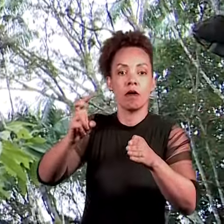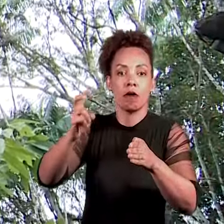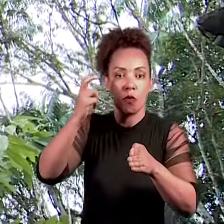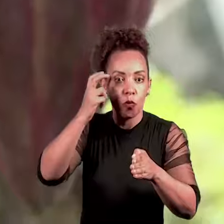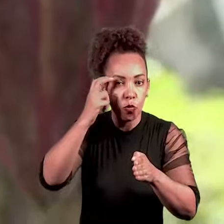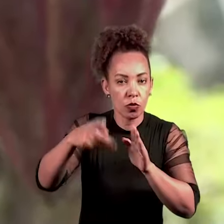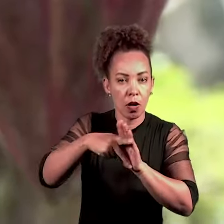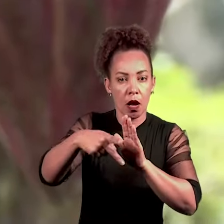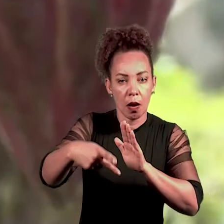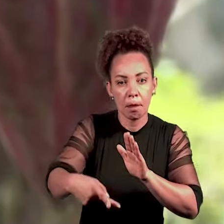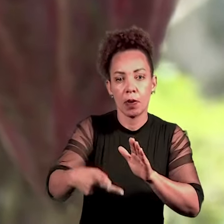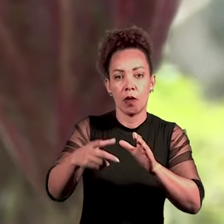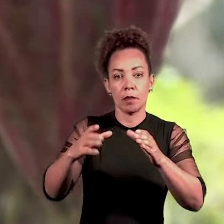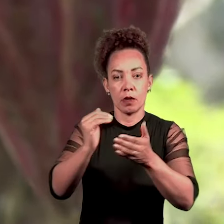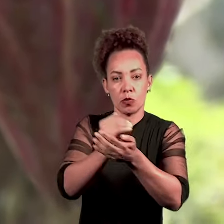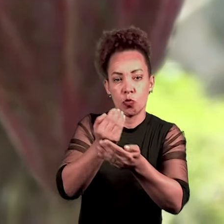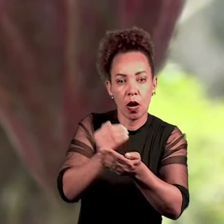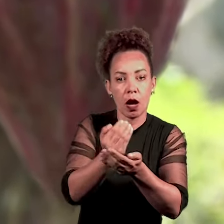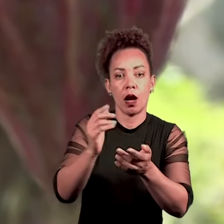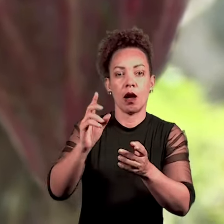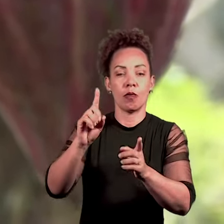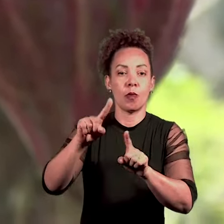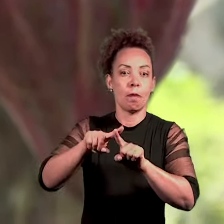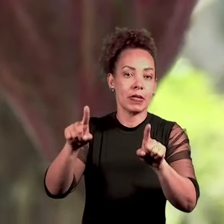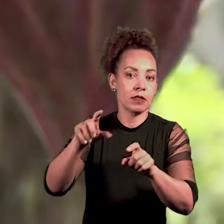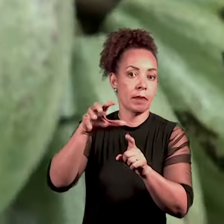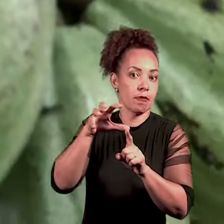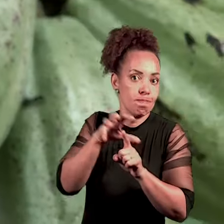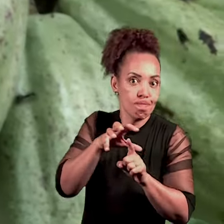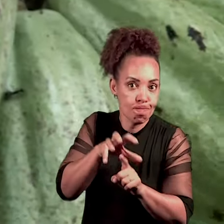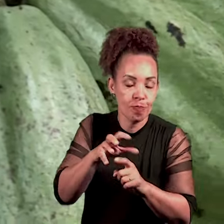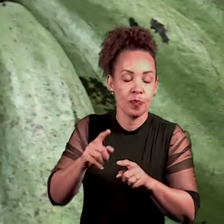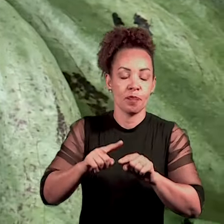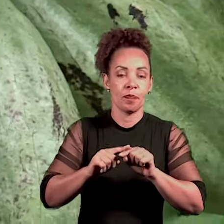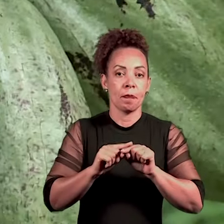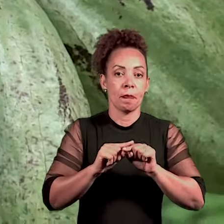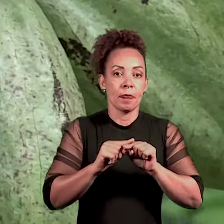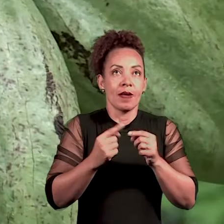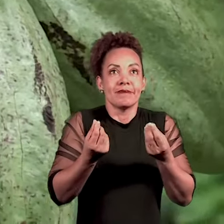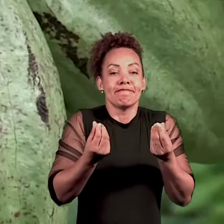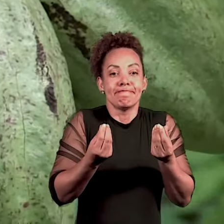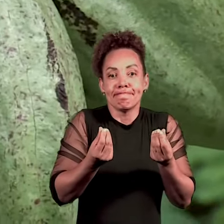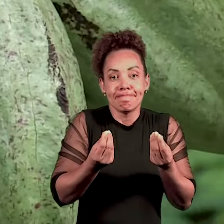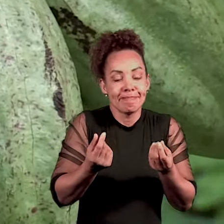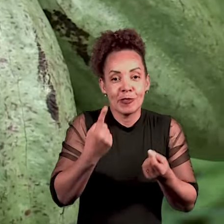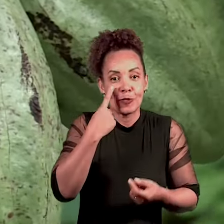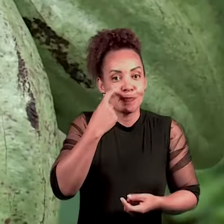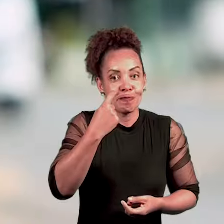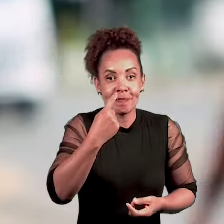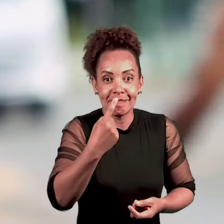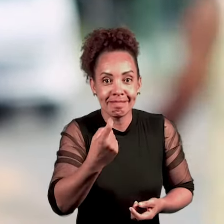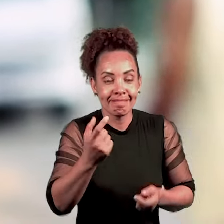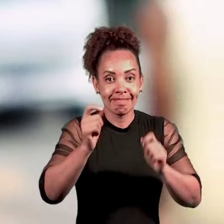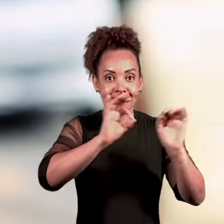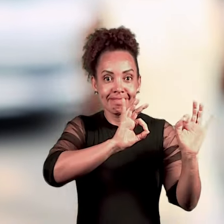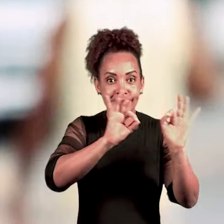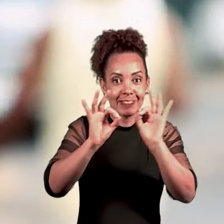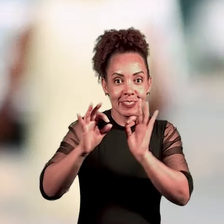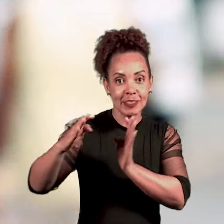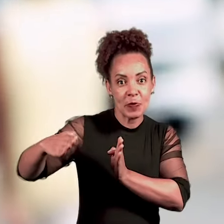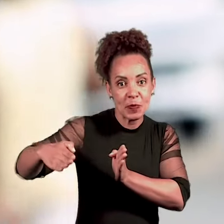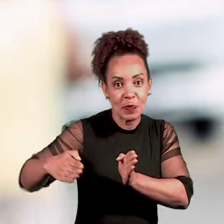né? Sufocante, inclusive. Uma das coisas que sempre me despertava a atenção era o cheiro da estrada. O que é que era o cheiro